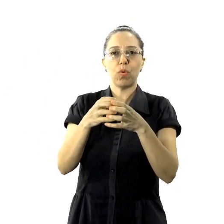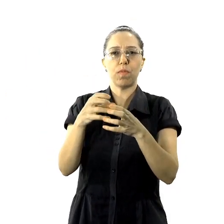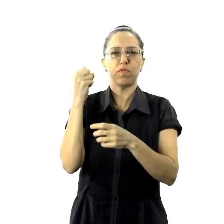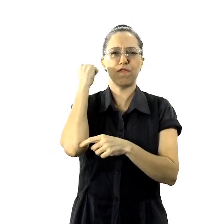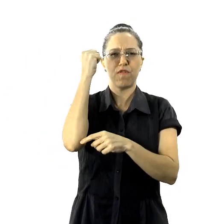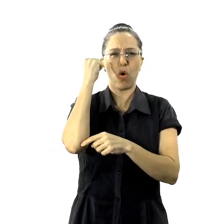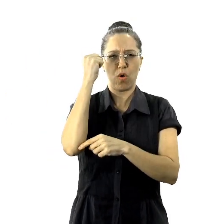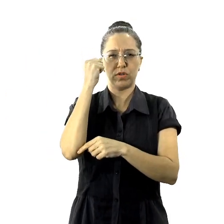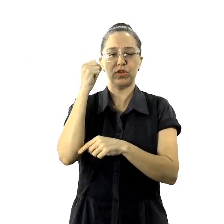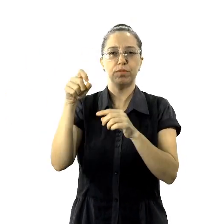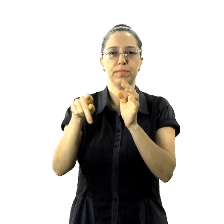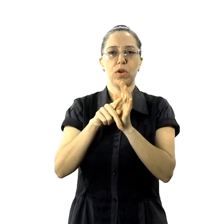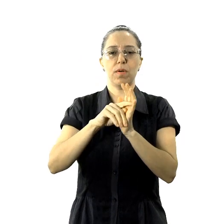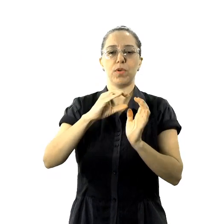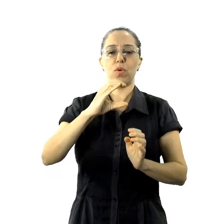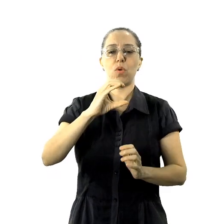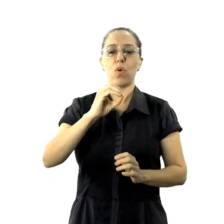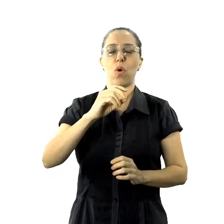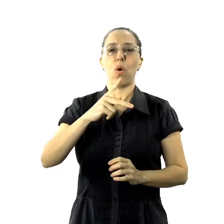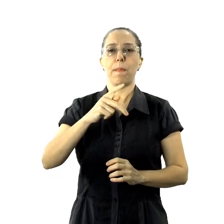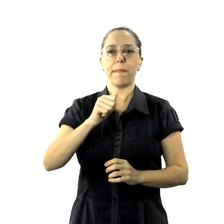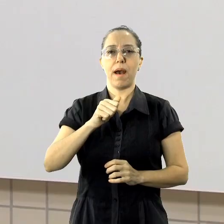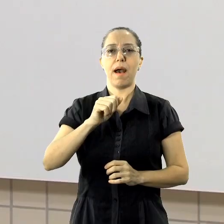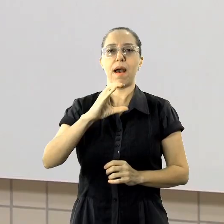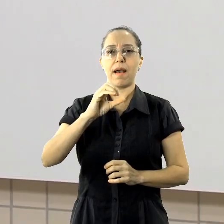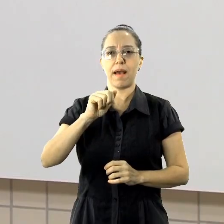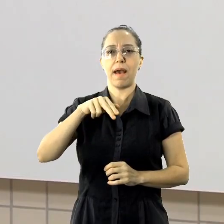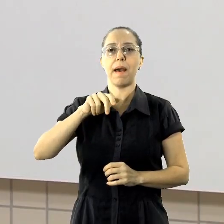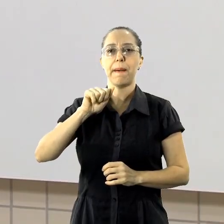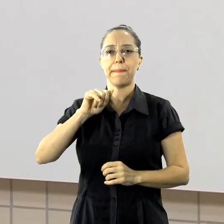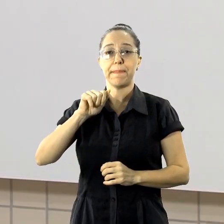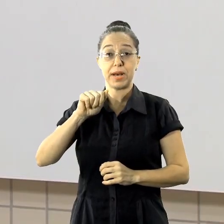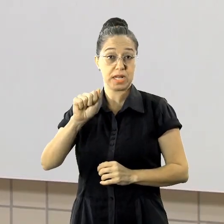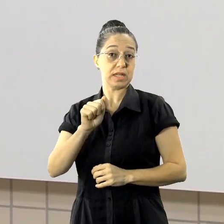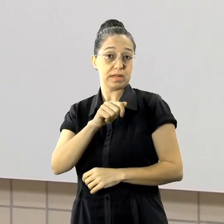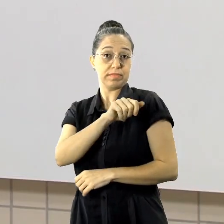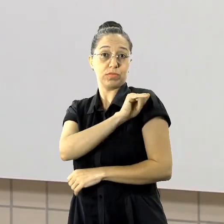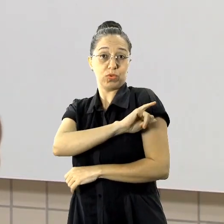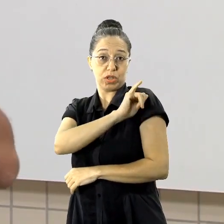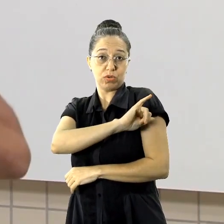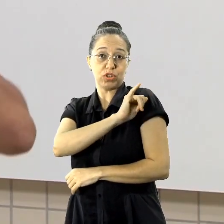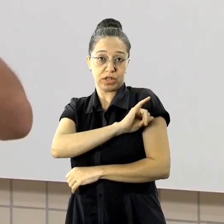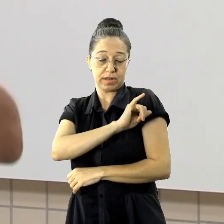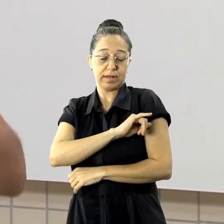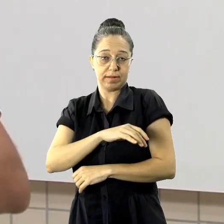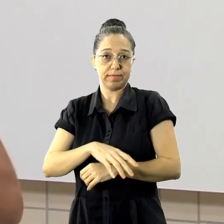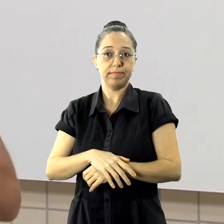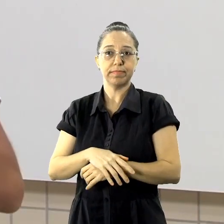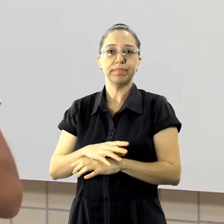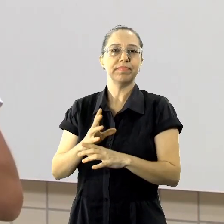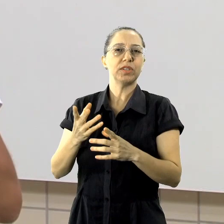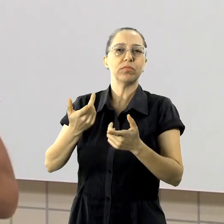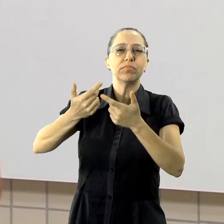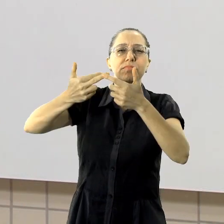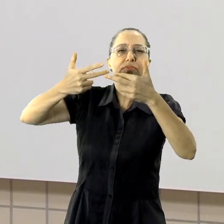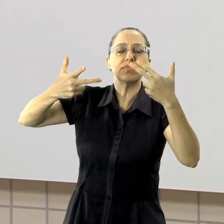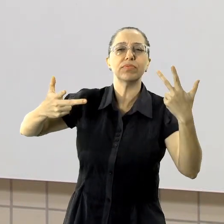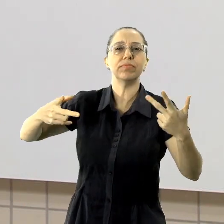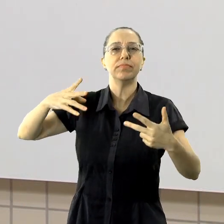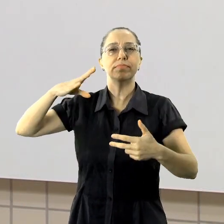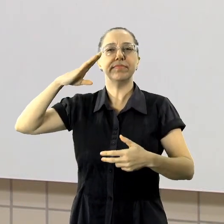Copacabana. Alguns soldados, dentre eles oficiais e praças, ou seja, sargentos, tenentes,